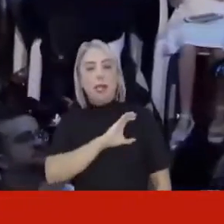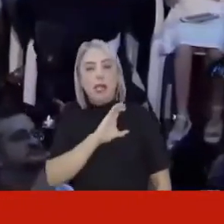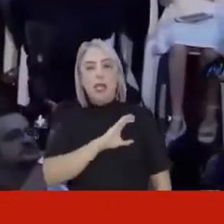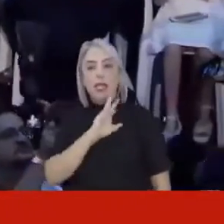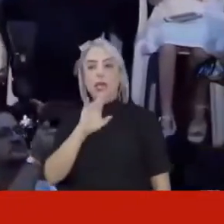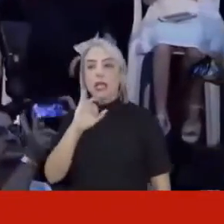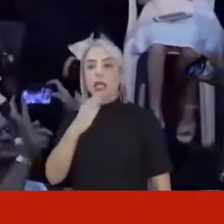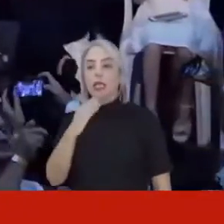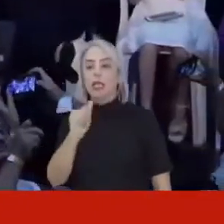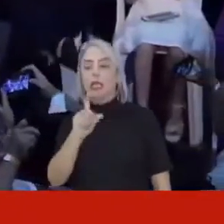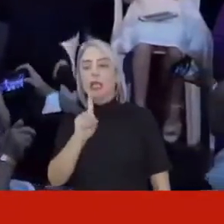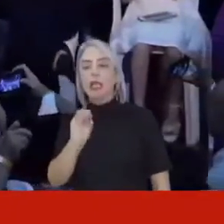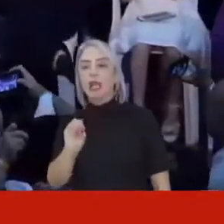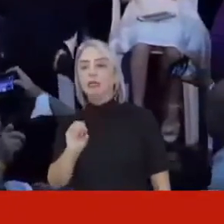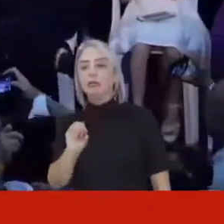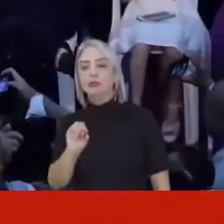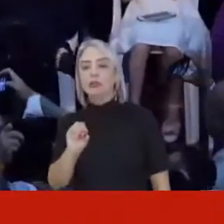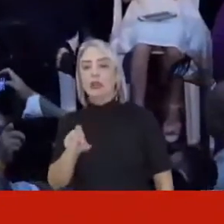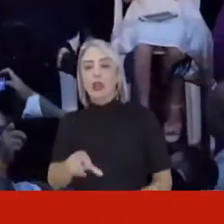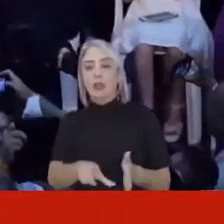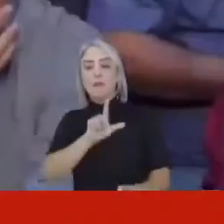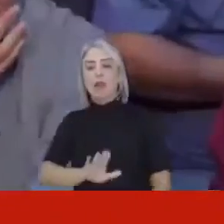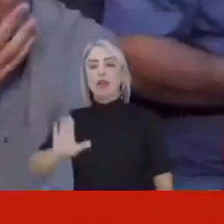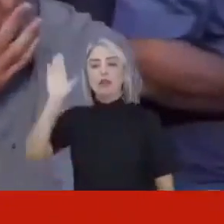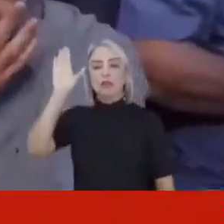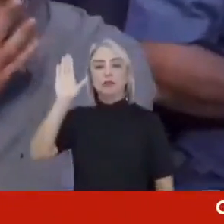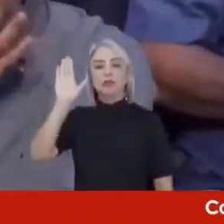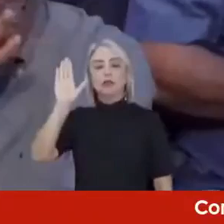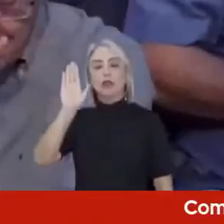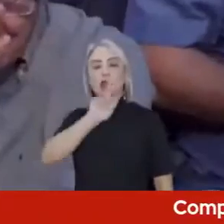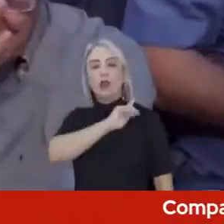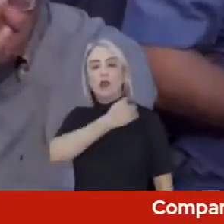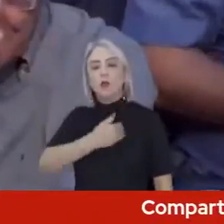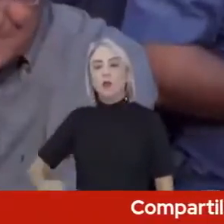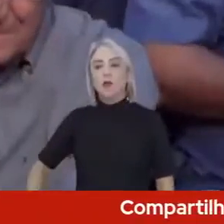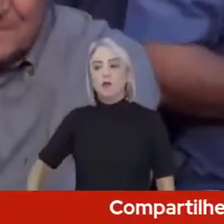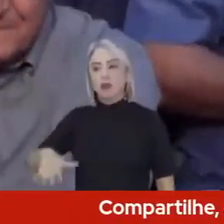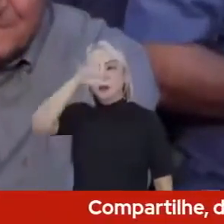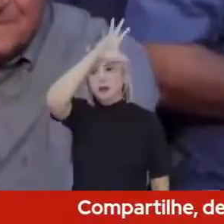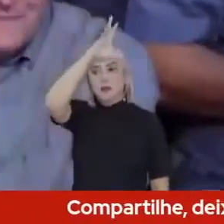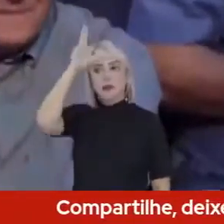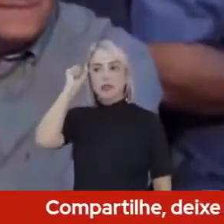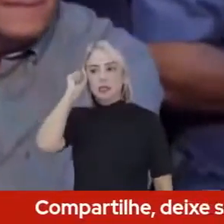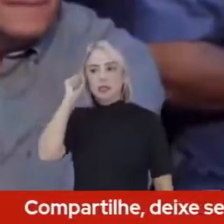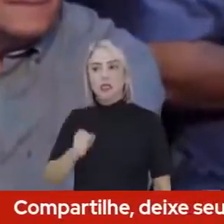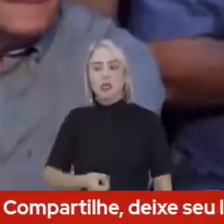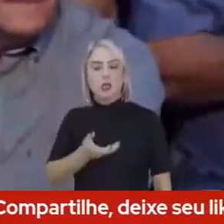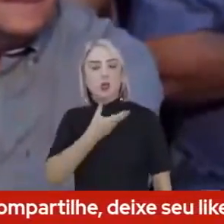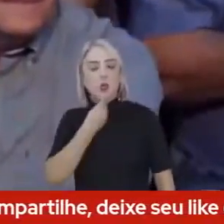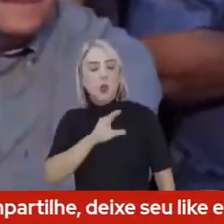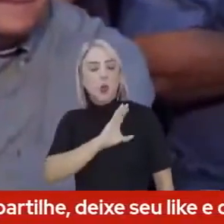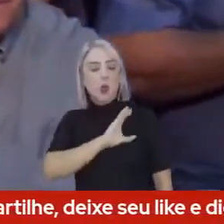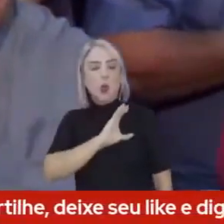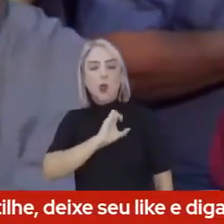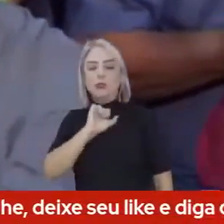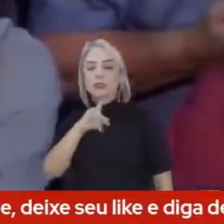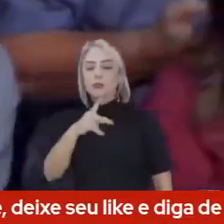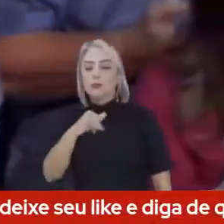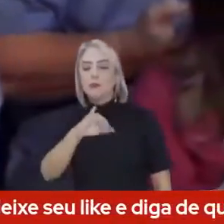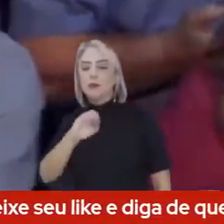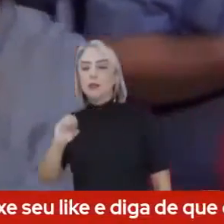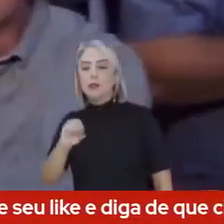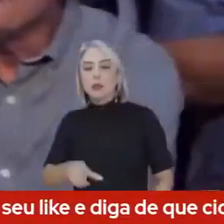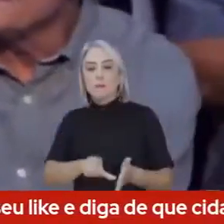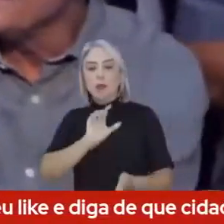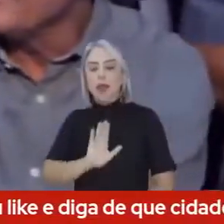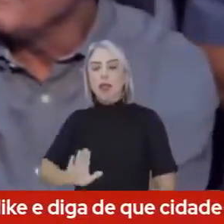Nicolau, pré-candidato ao governo do Amazonas, companheiro Simplício Araújo, pré-candidato ao governo